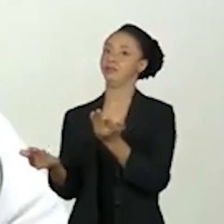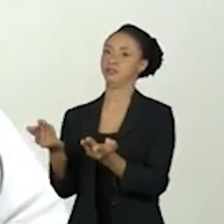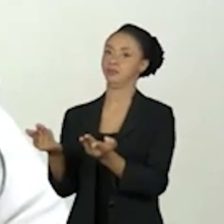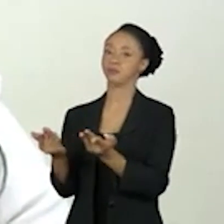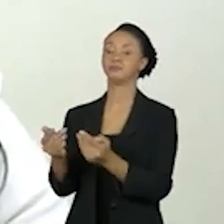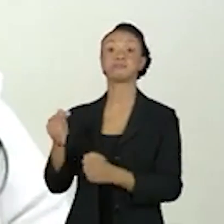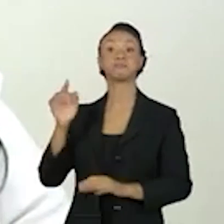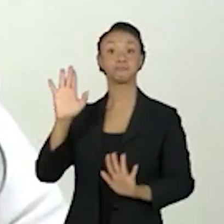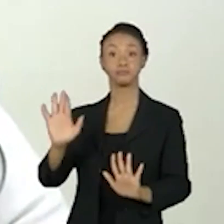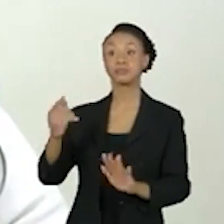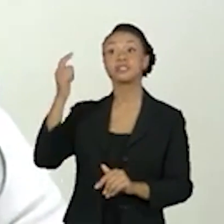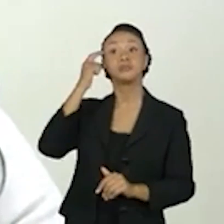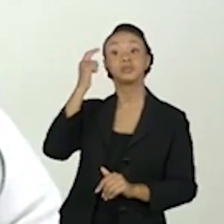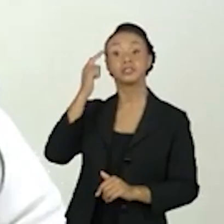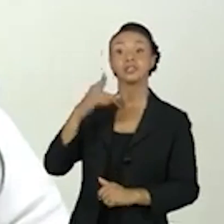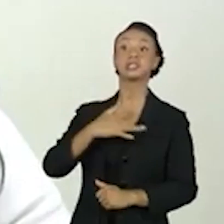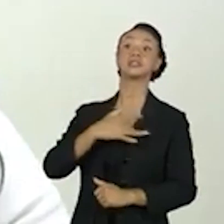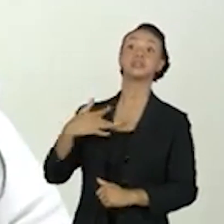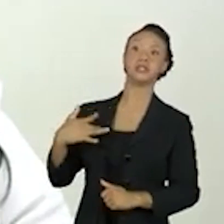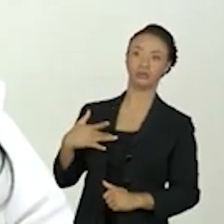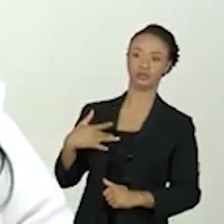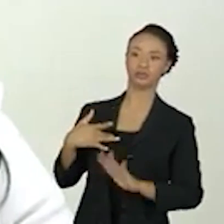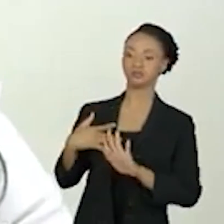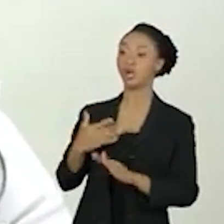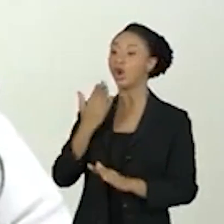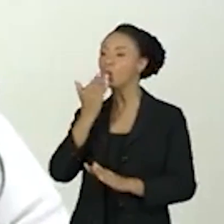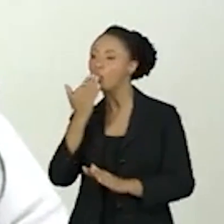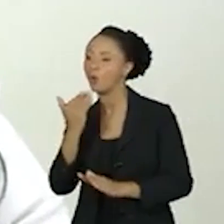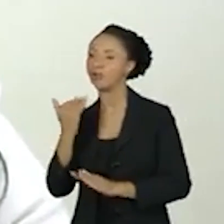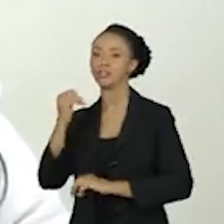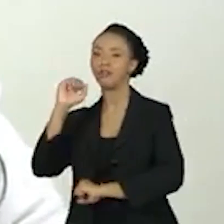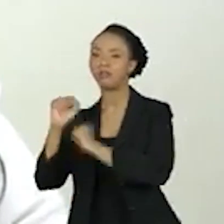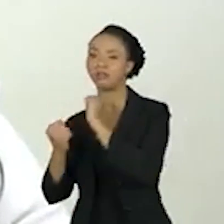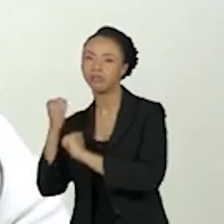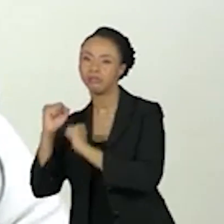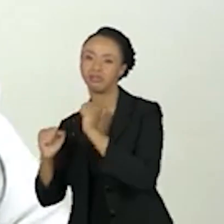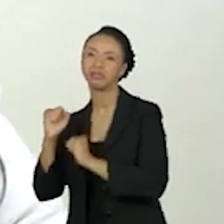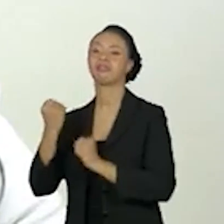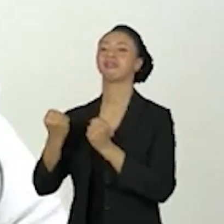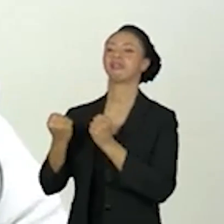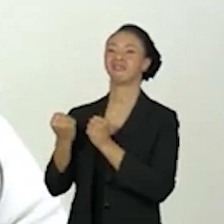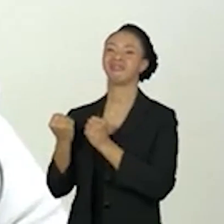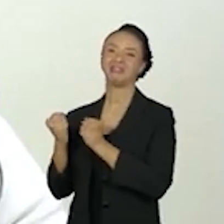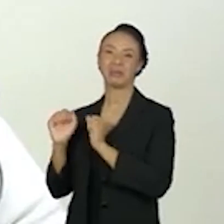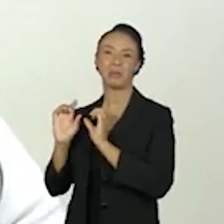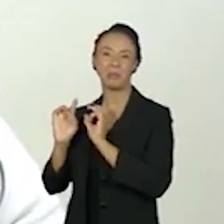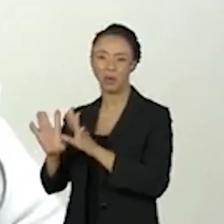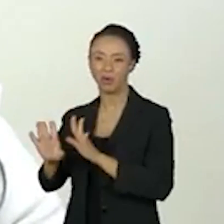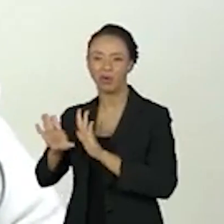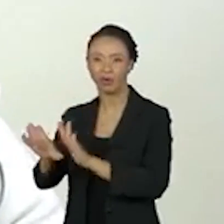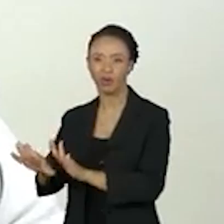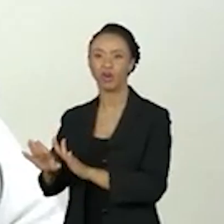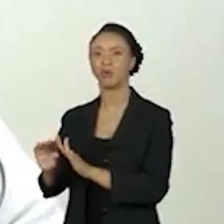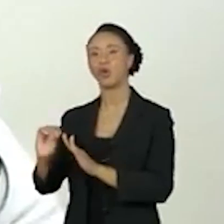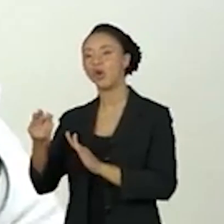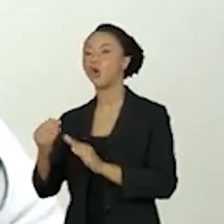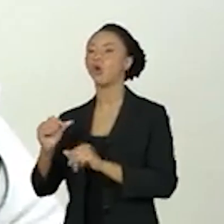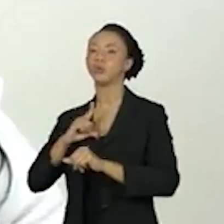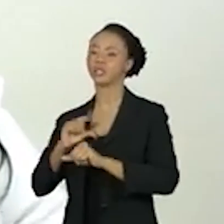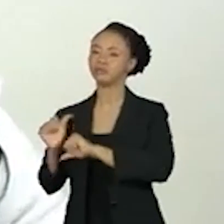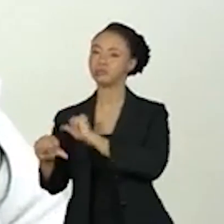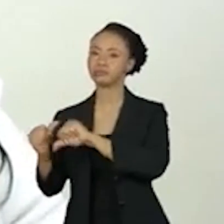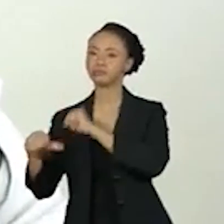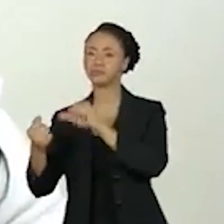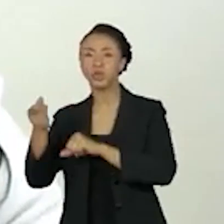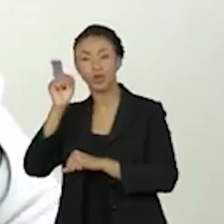em saúde, consumir alimentos processados, minimamente processados, ultraprocessados, refinados